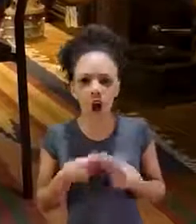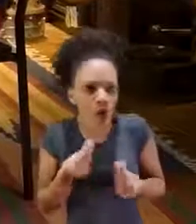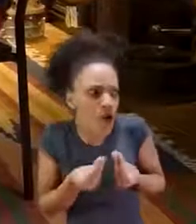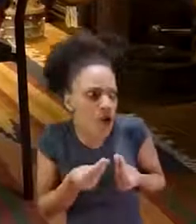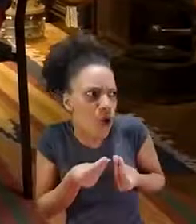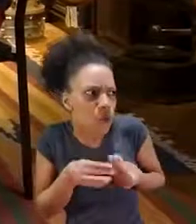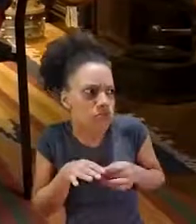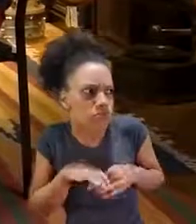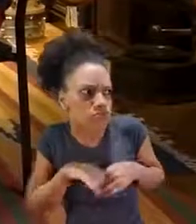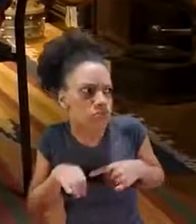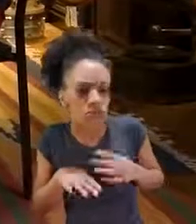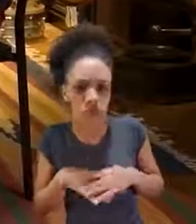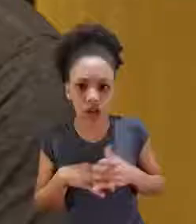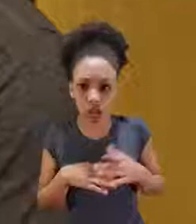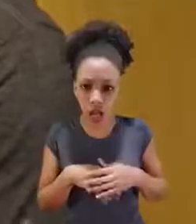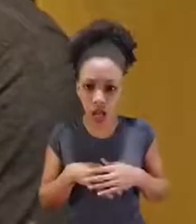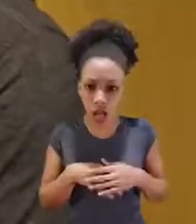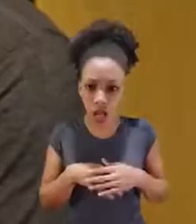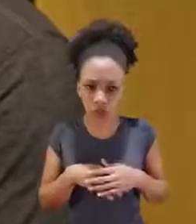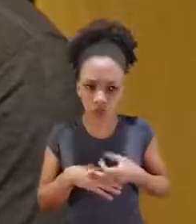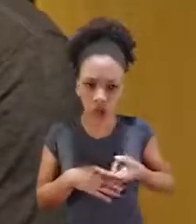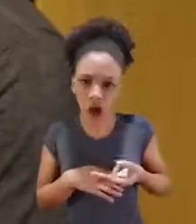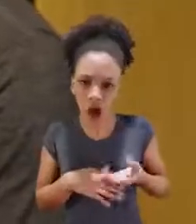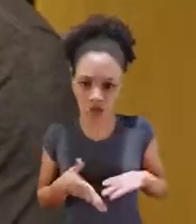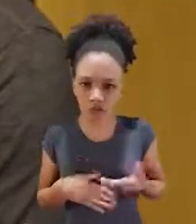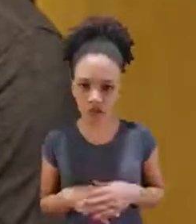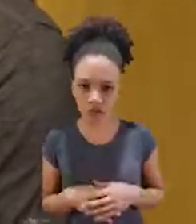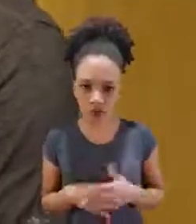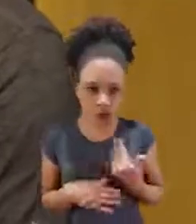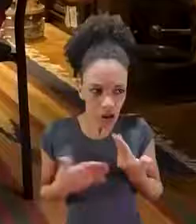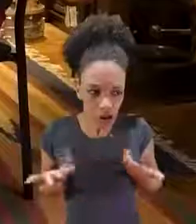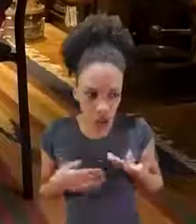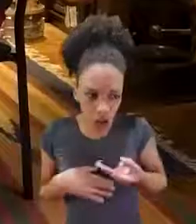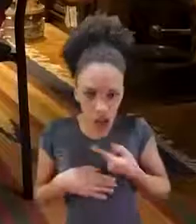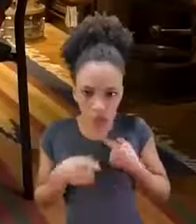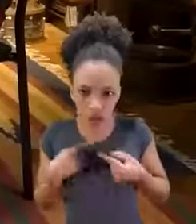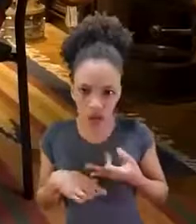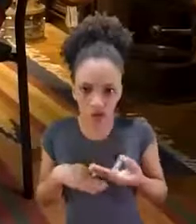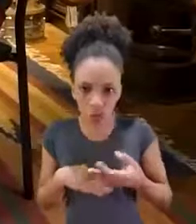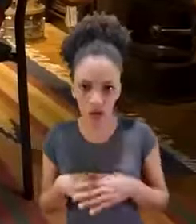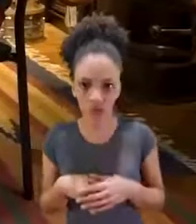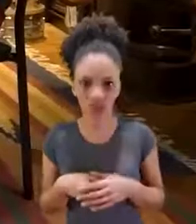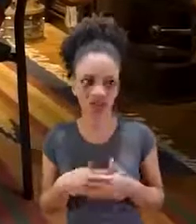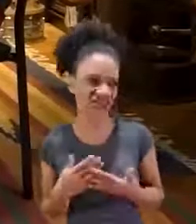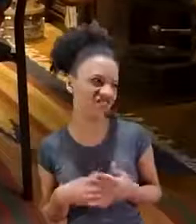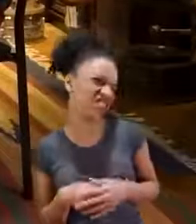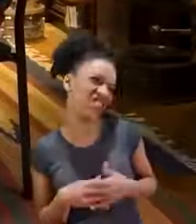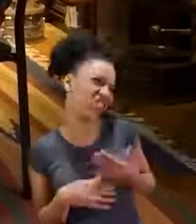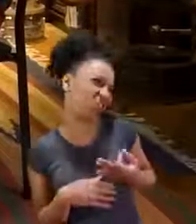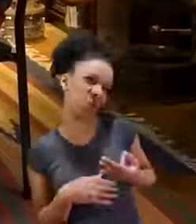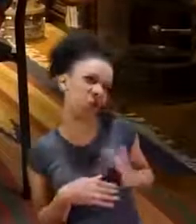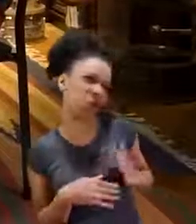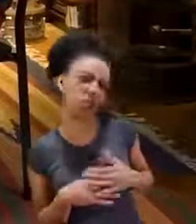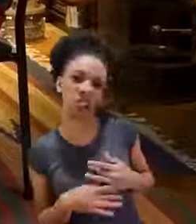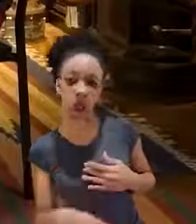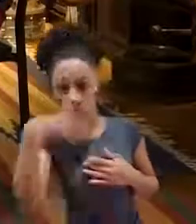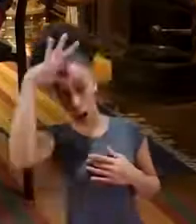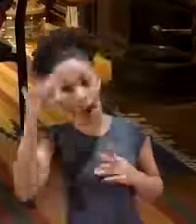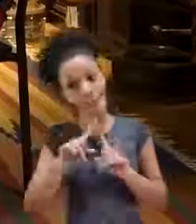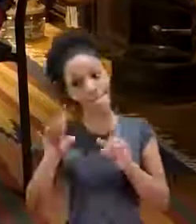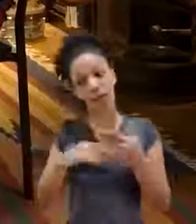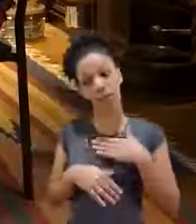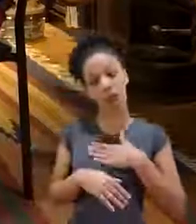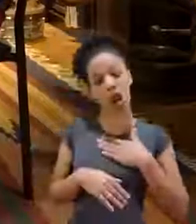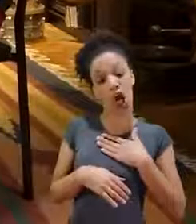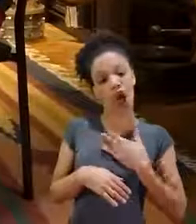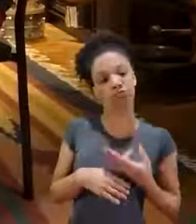para enviar Como é que eu faço ele come com o dela fazer um coco pode você casou mesmo então não vai dar certo isso que eu não fui aí uma vez mas é